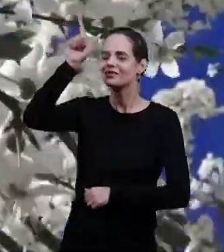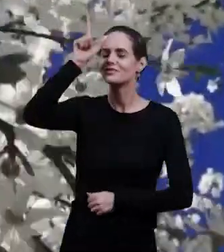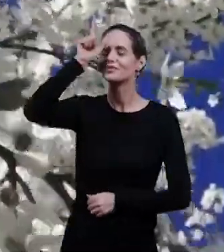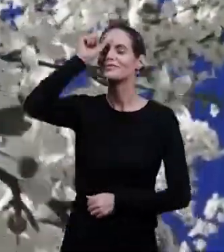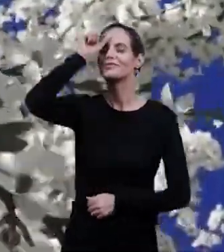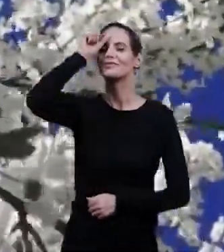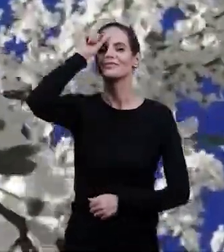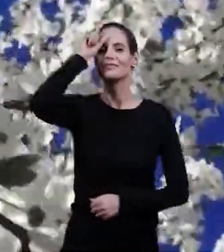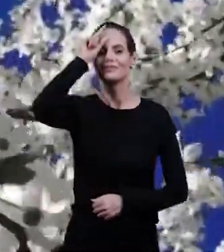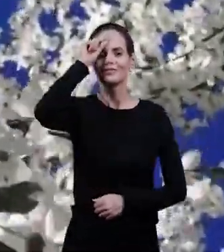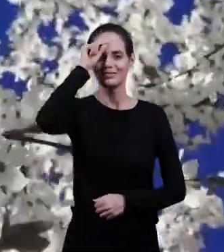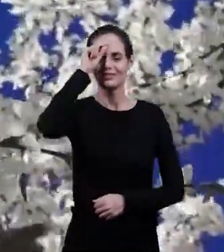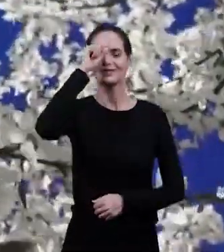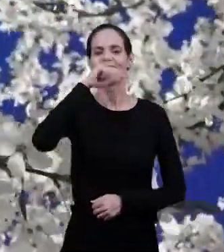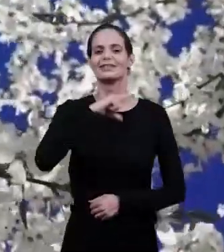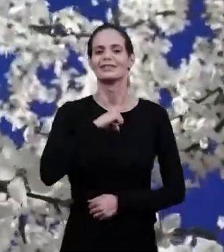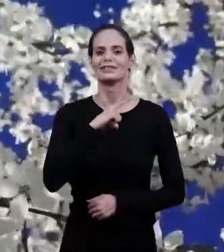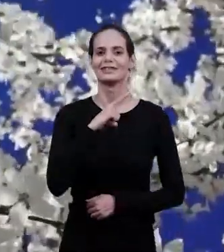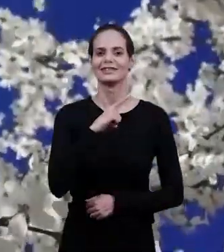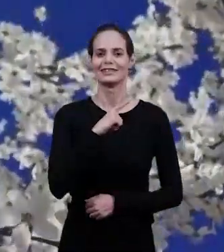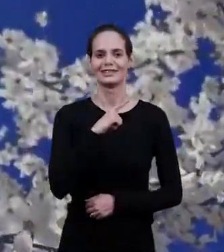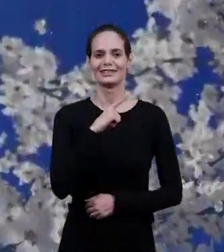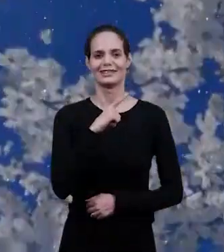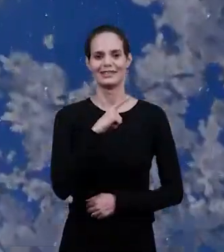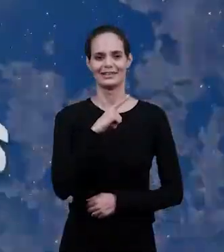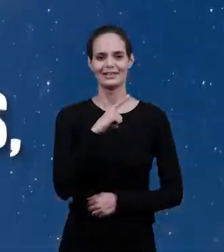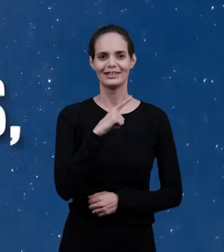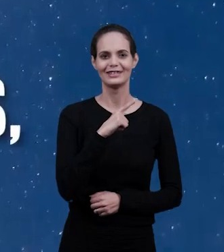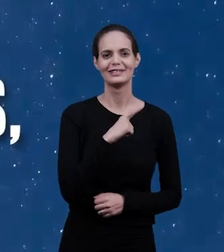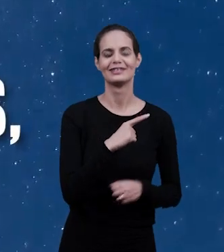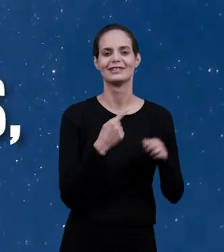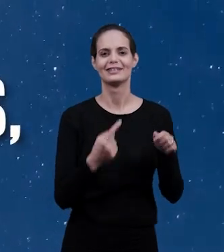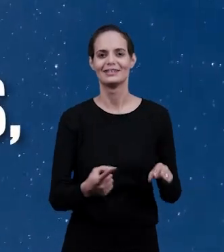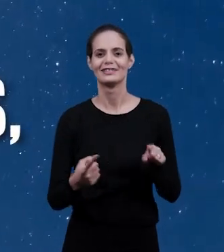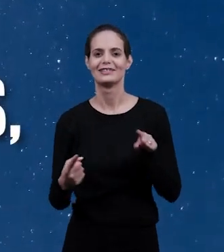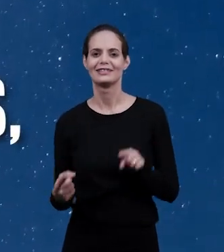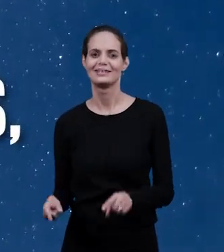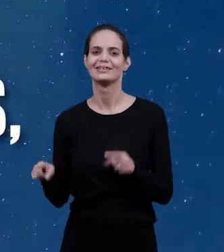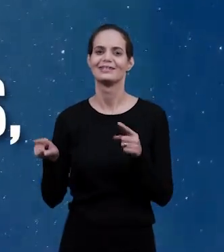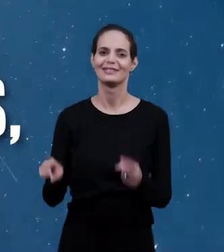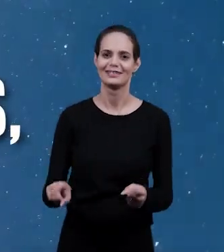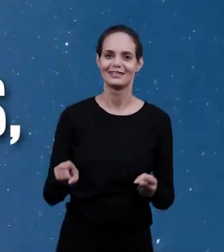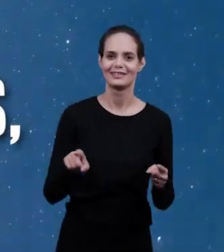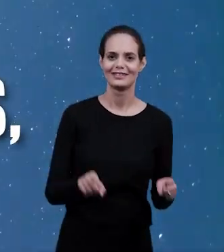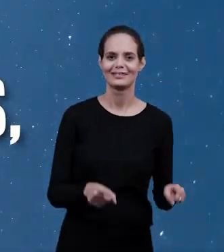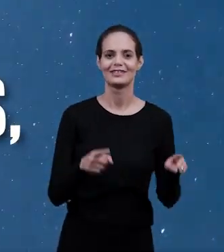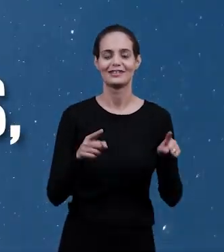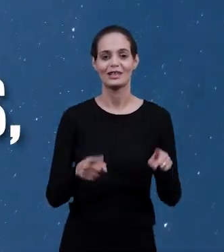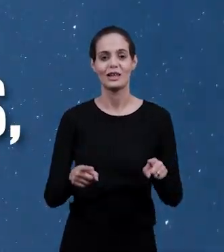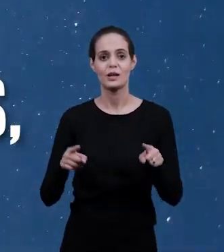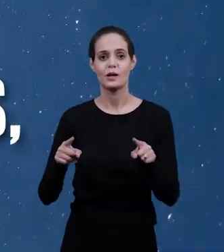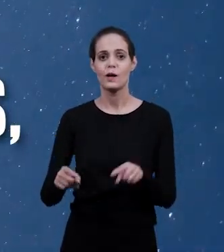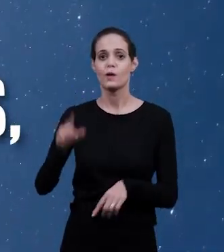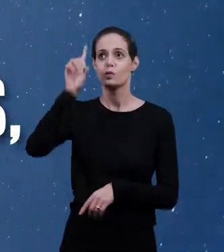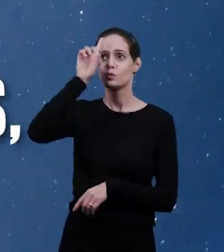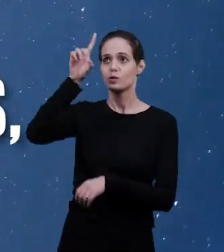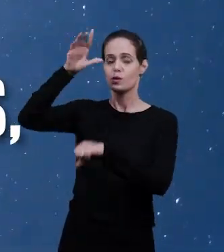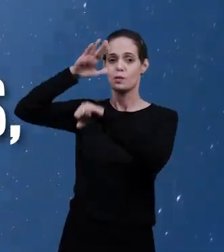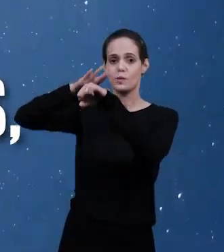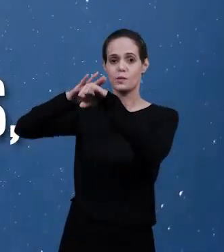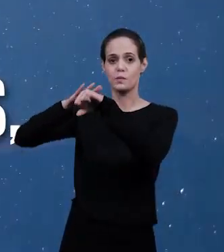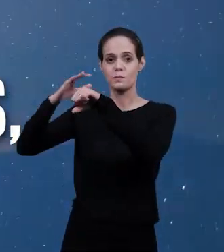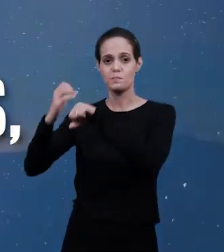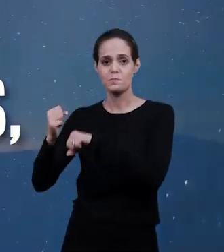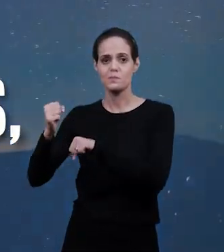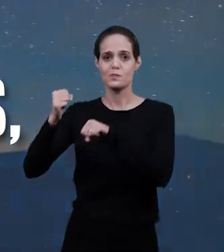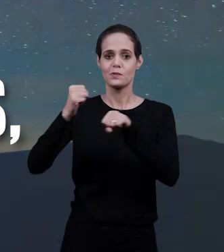seja assim. Eu sou os teus